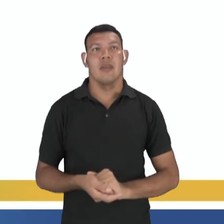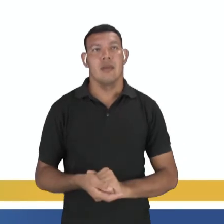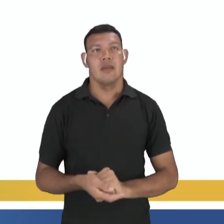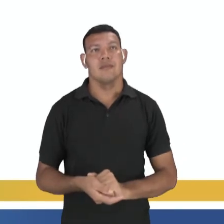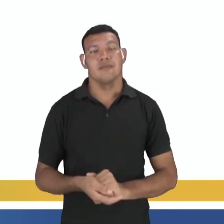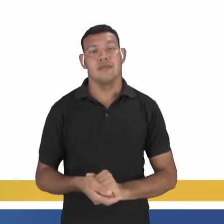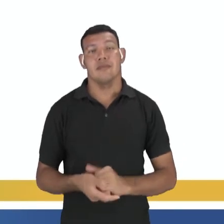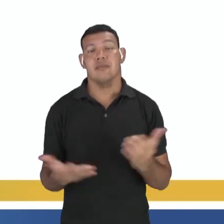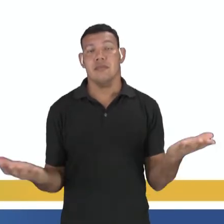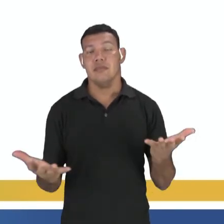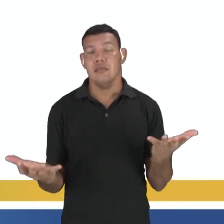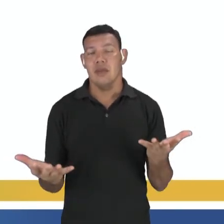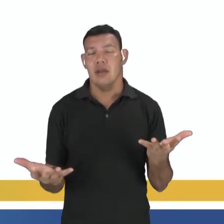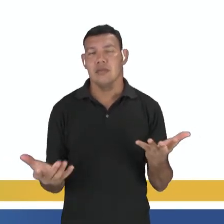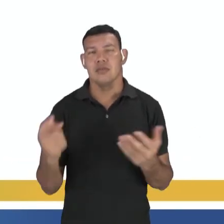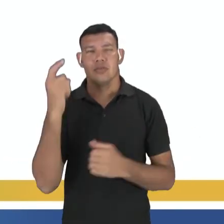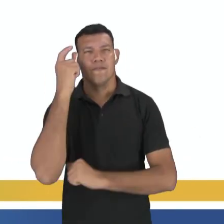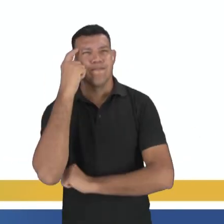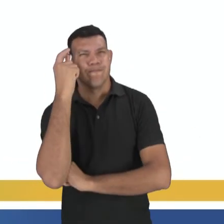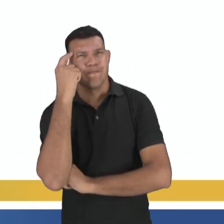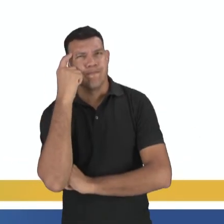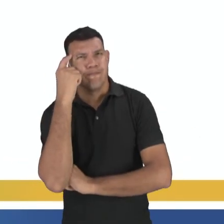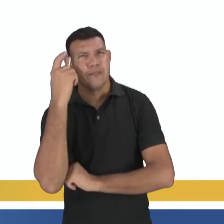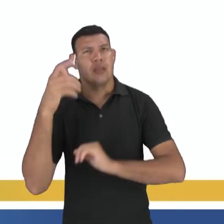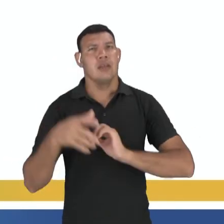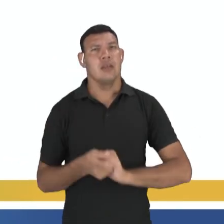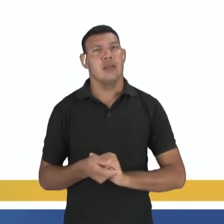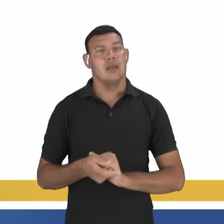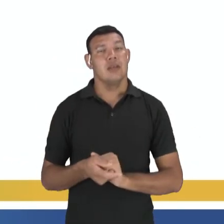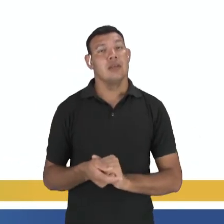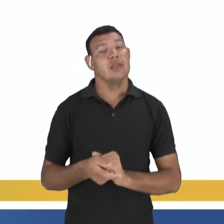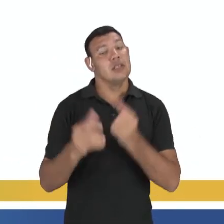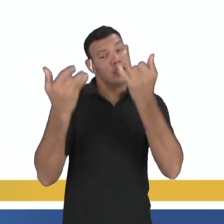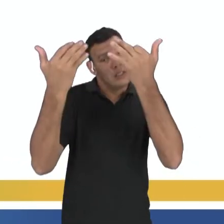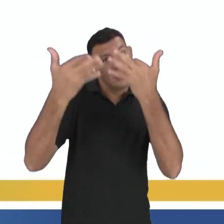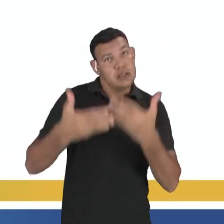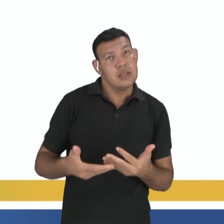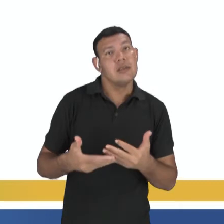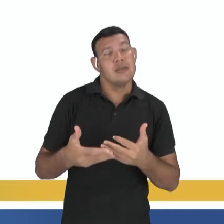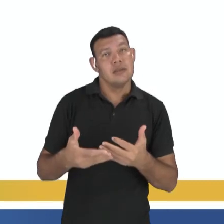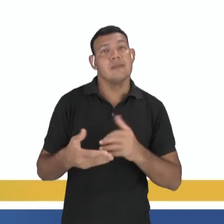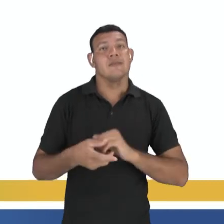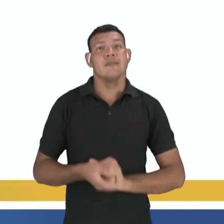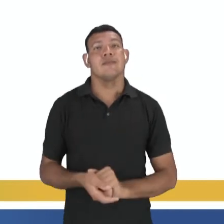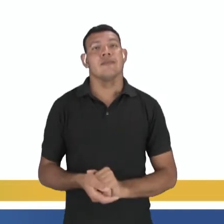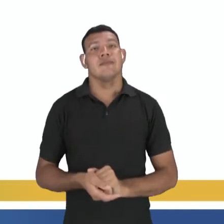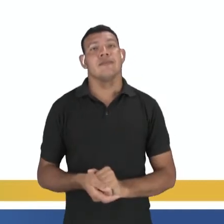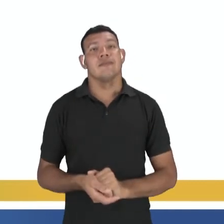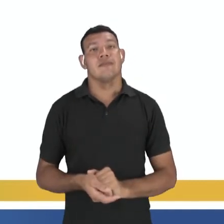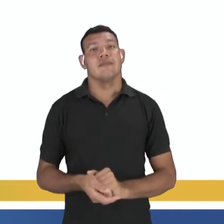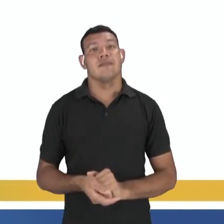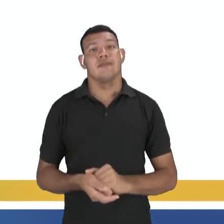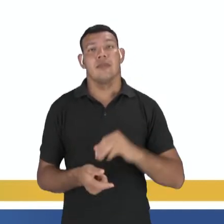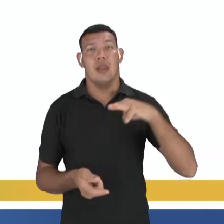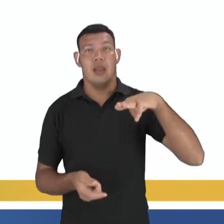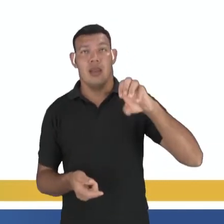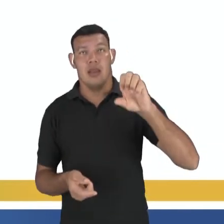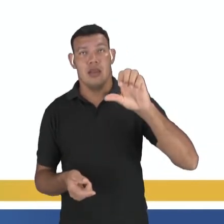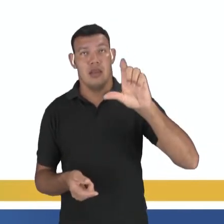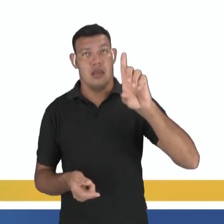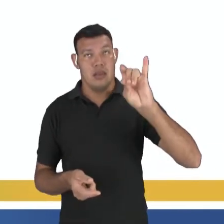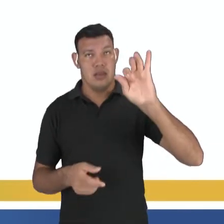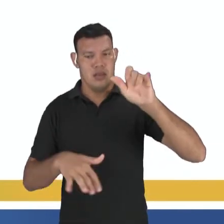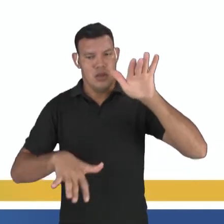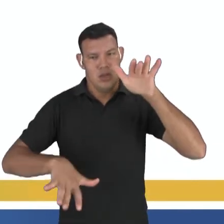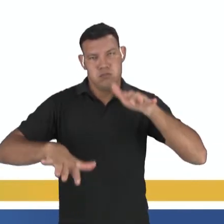Exercício para refletir, né? Vamos refletir ainda sobre essa questão. Como já falei para vocês, foi basicamente o que eu falei. Nesse caso, né, a